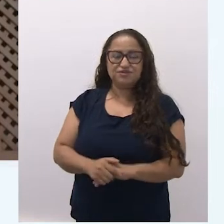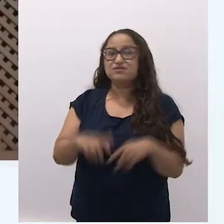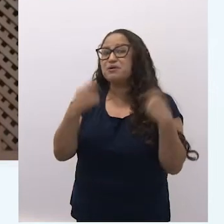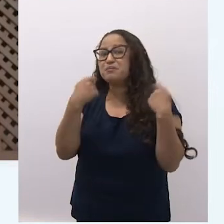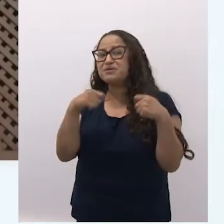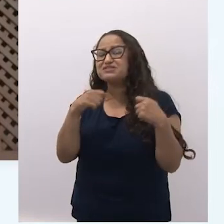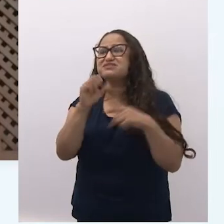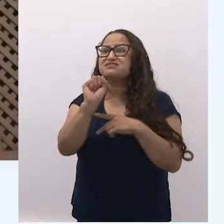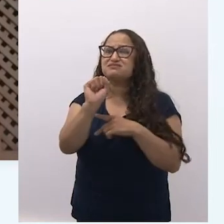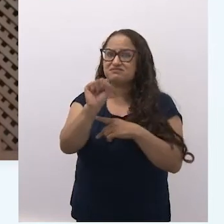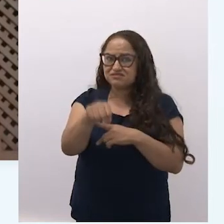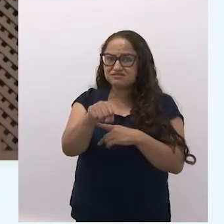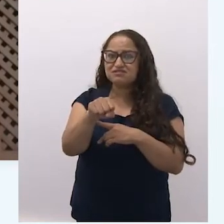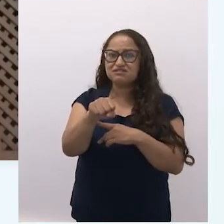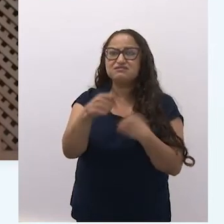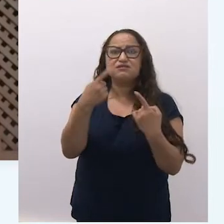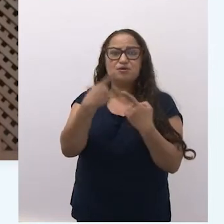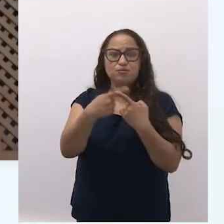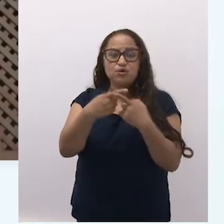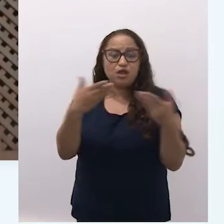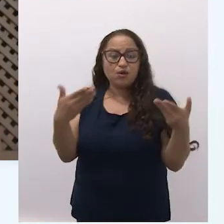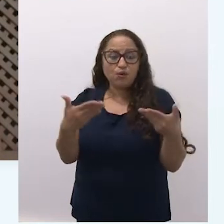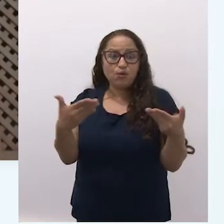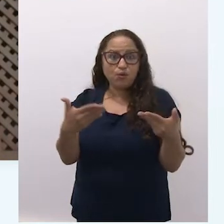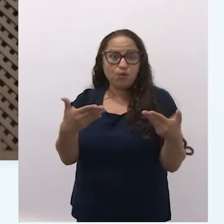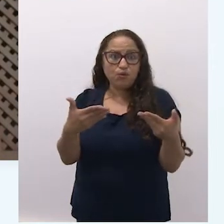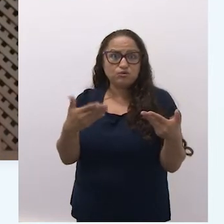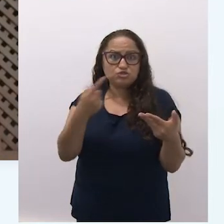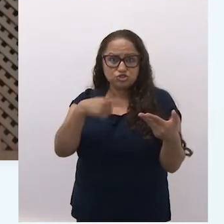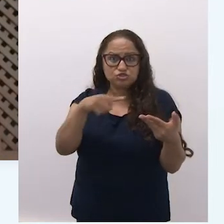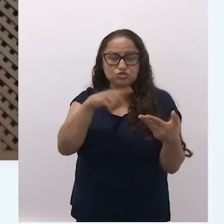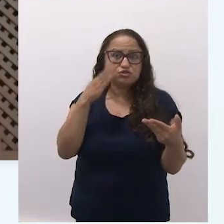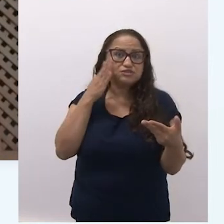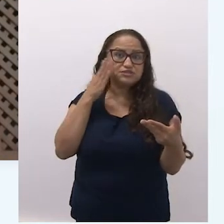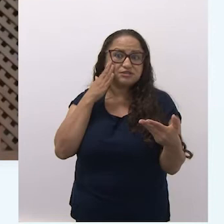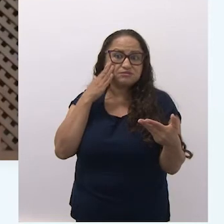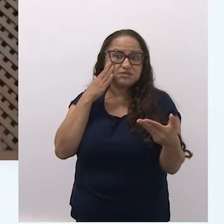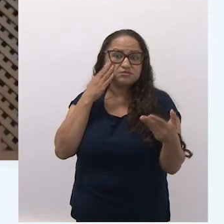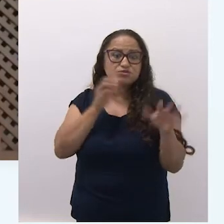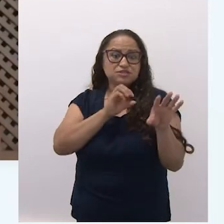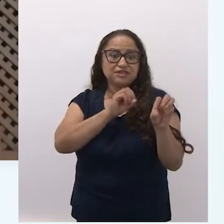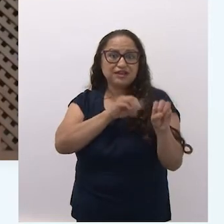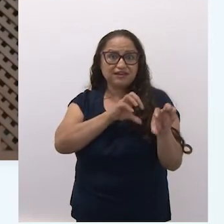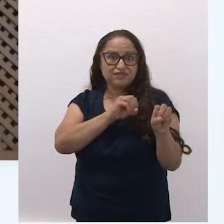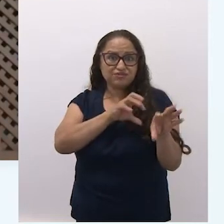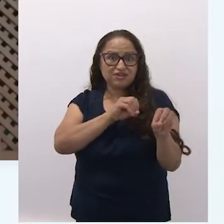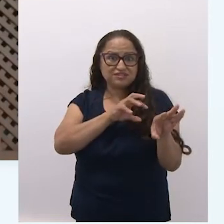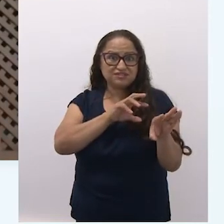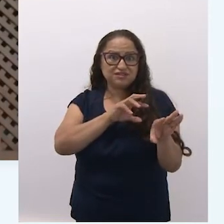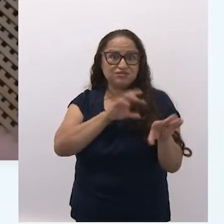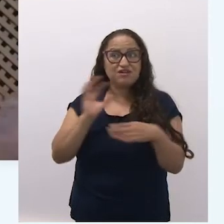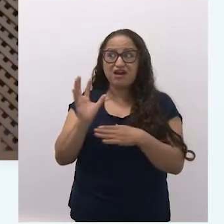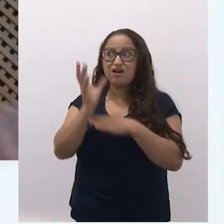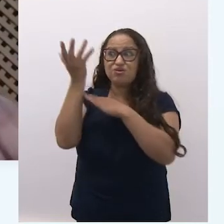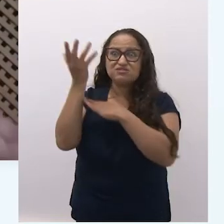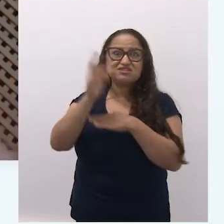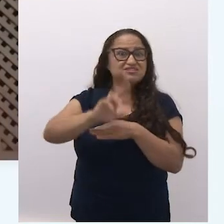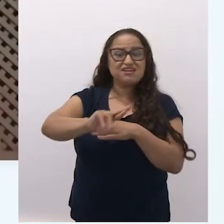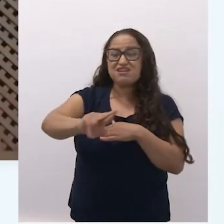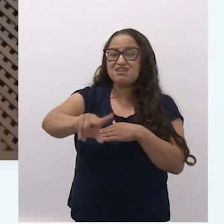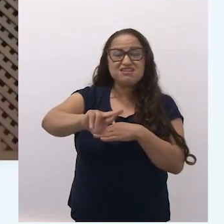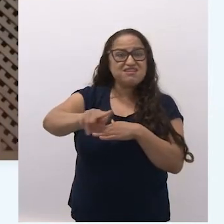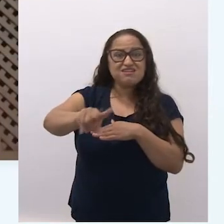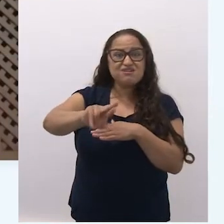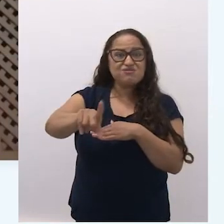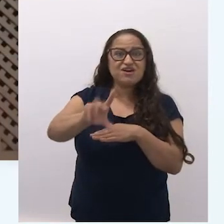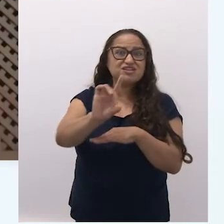precisa sim, né? Porque hoje em dia a gente sabe que a educação, ela não acontece só através